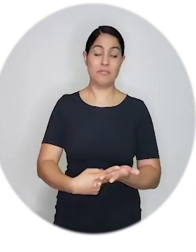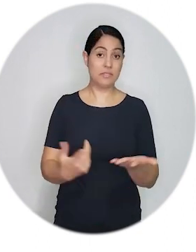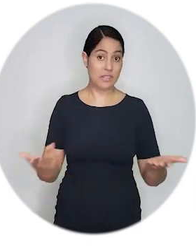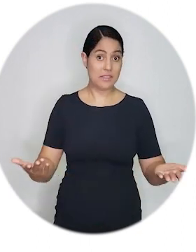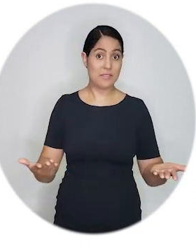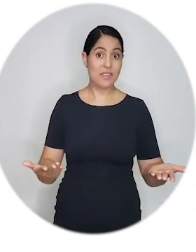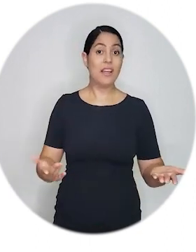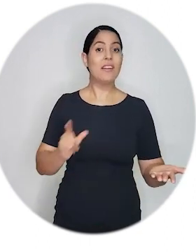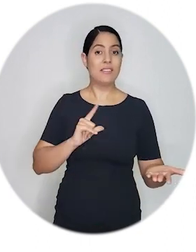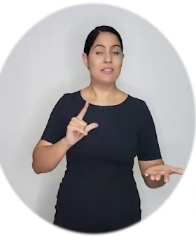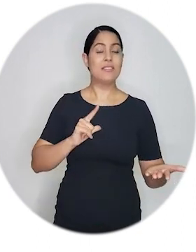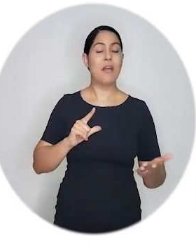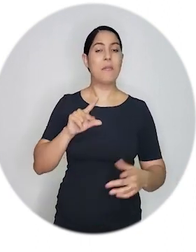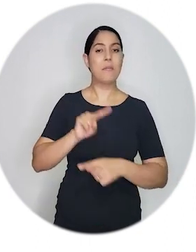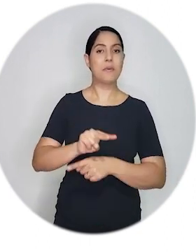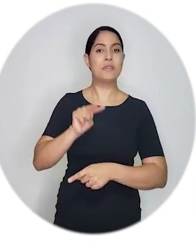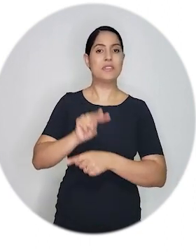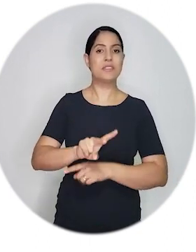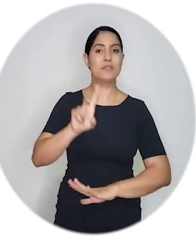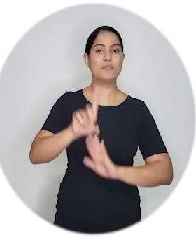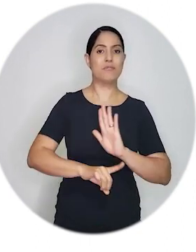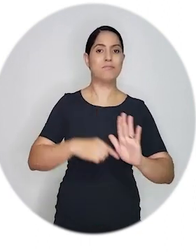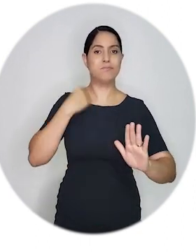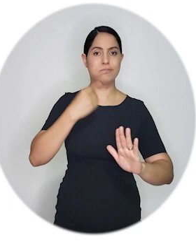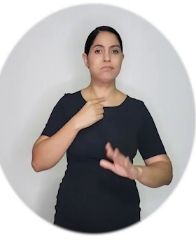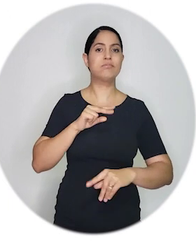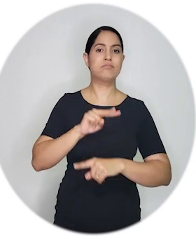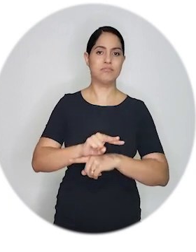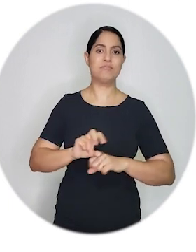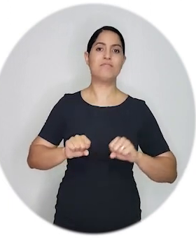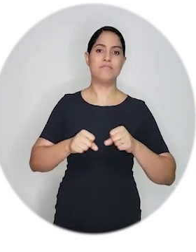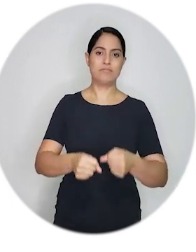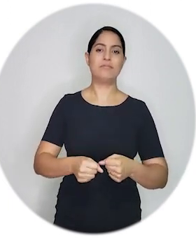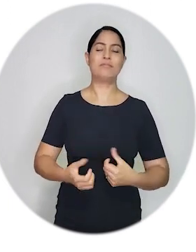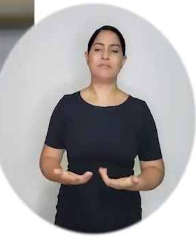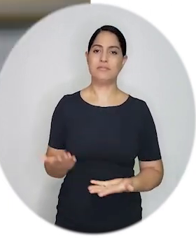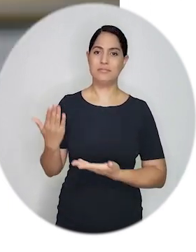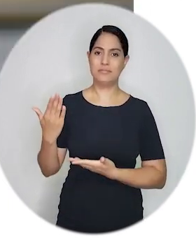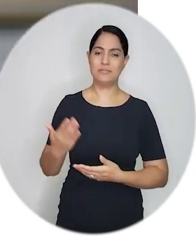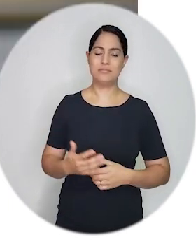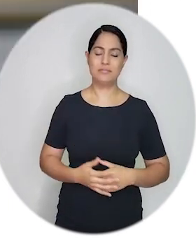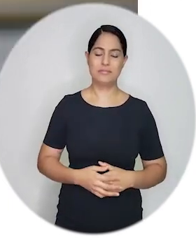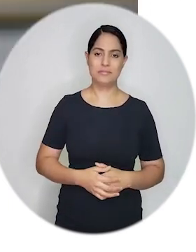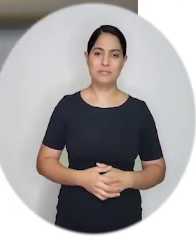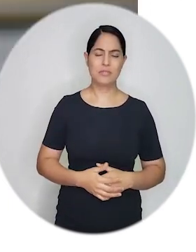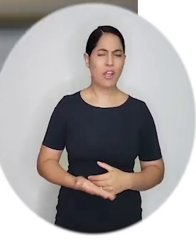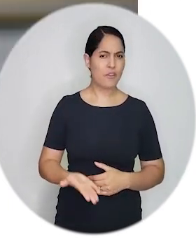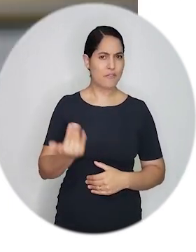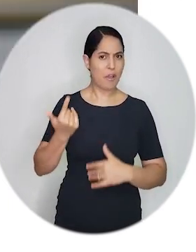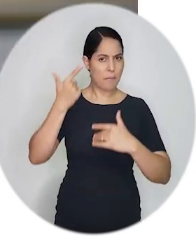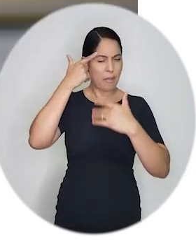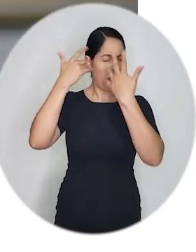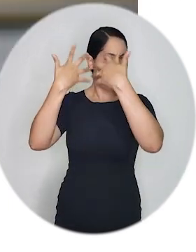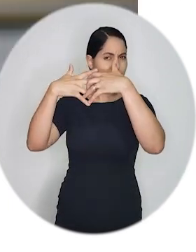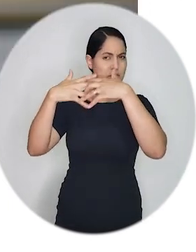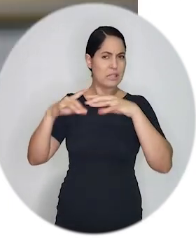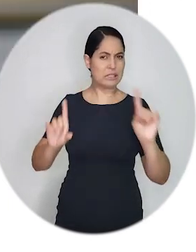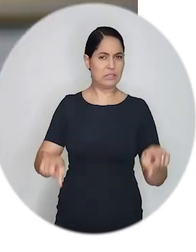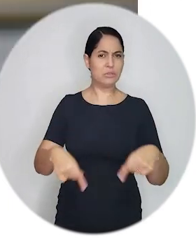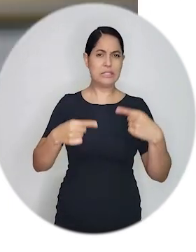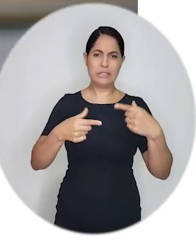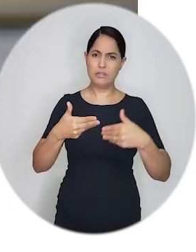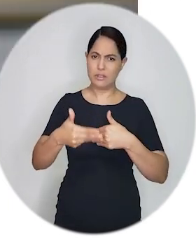advogados e advogadas, assim como com a proteção das prerrogativas profissionais. Propõe uma reflexão sobre os desafios impostos